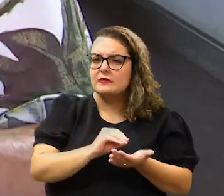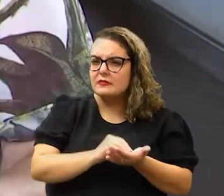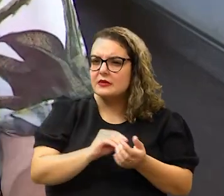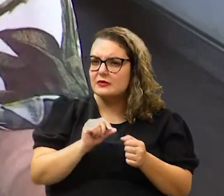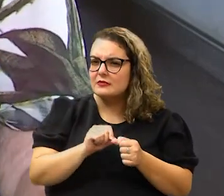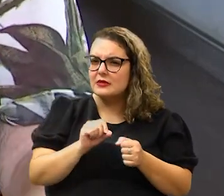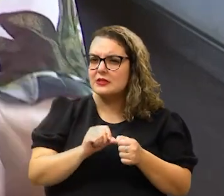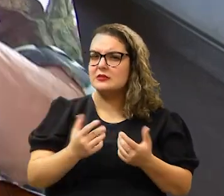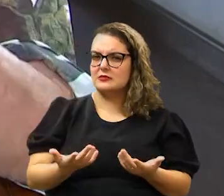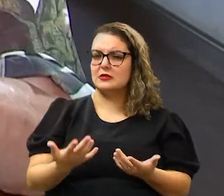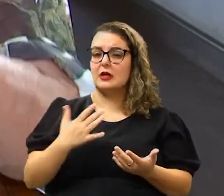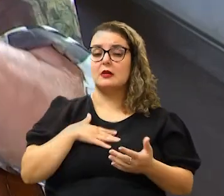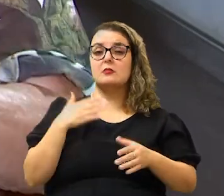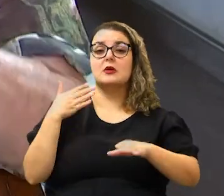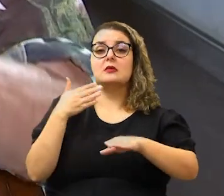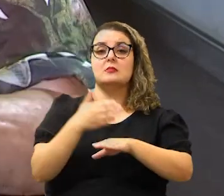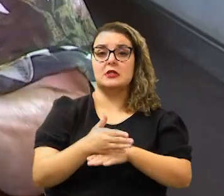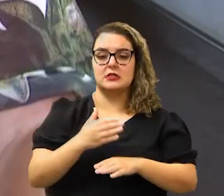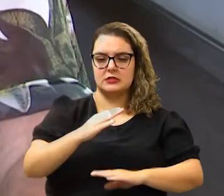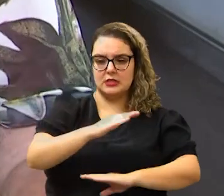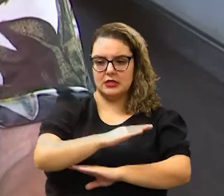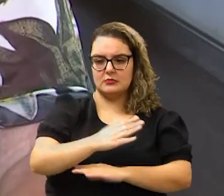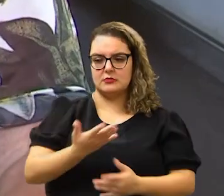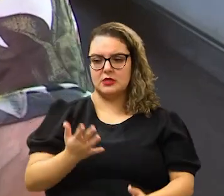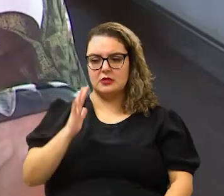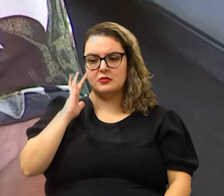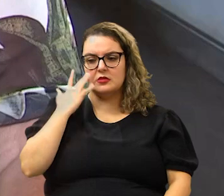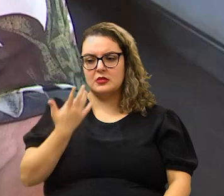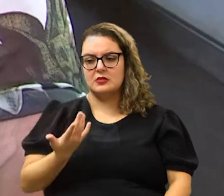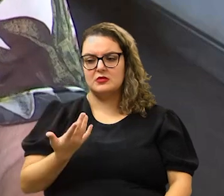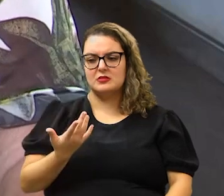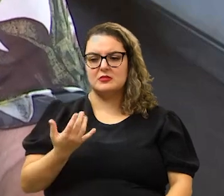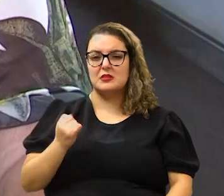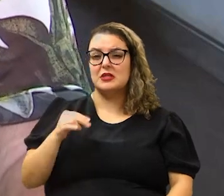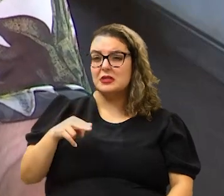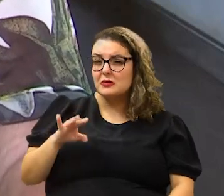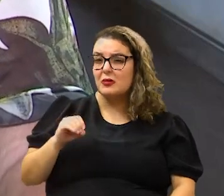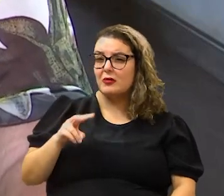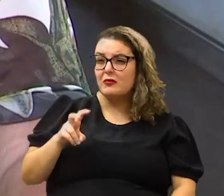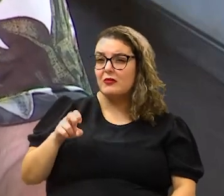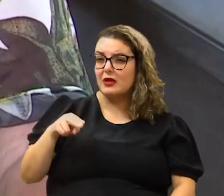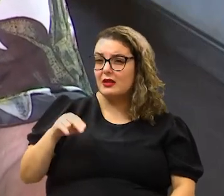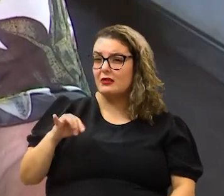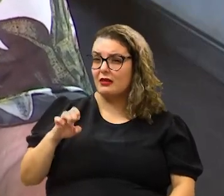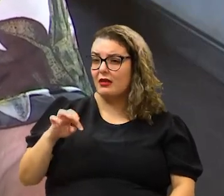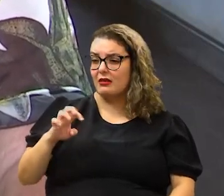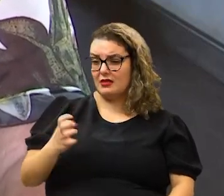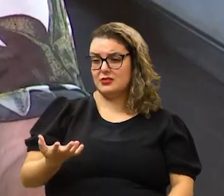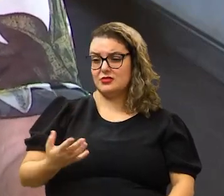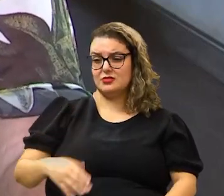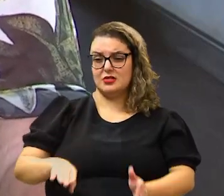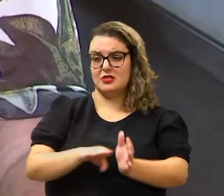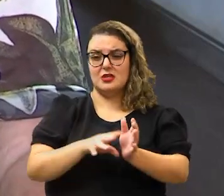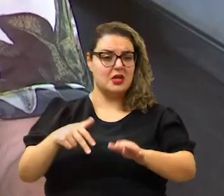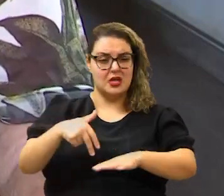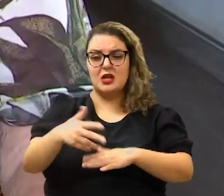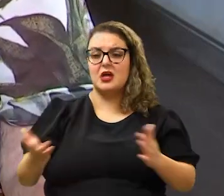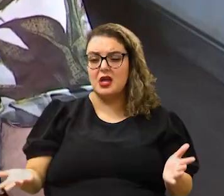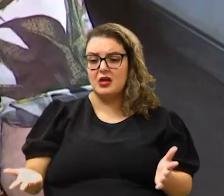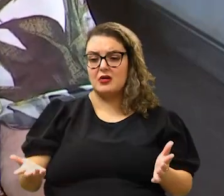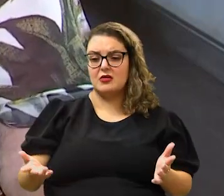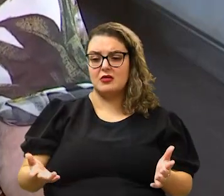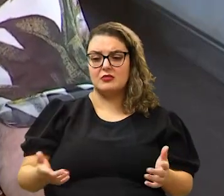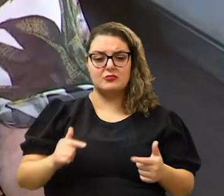Aí sim, foi menos, você está indo muito mais, menos, né? Mas